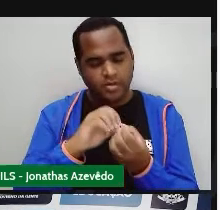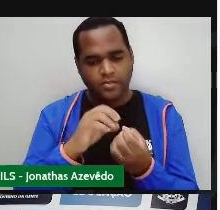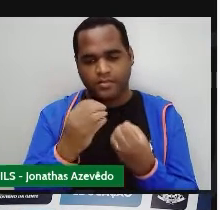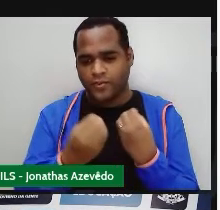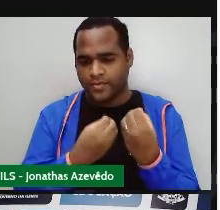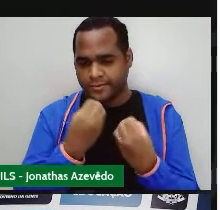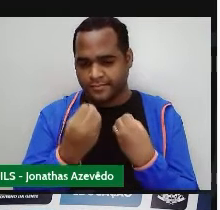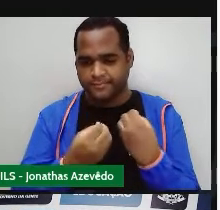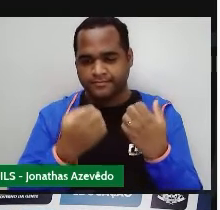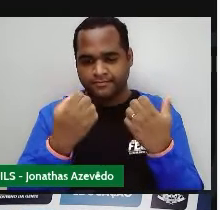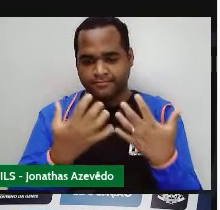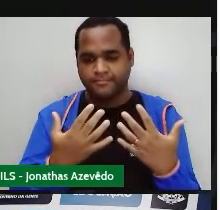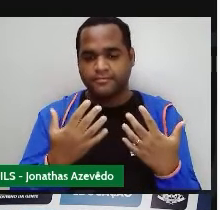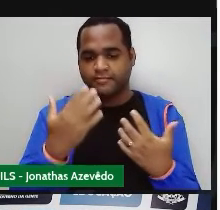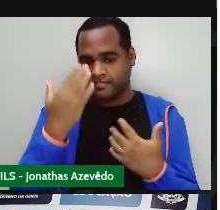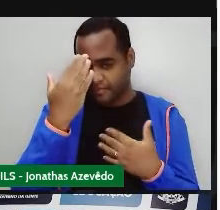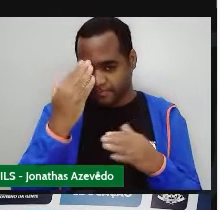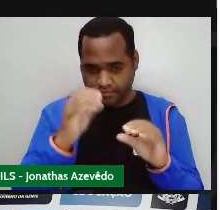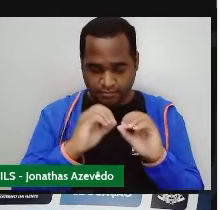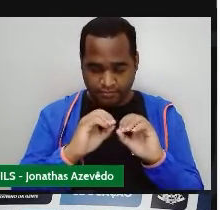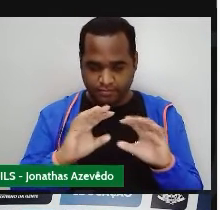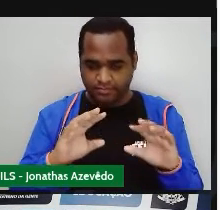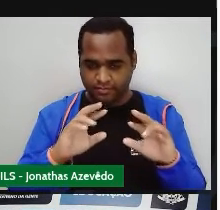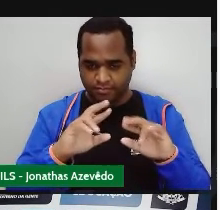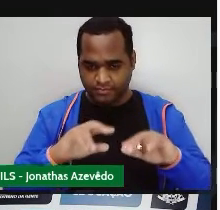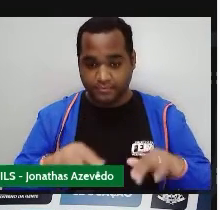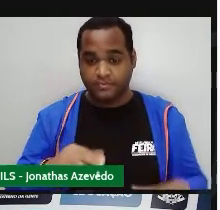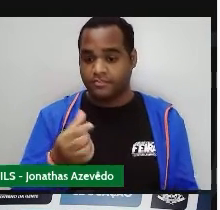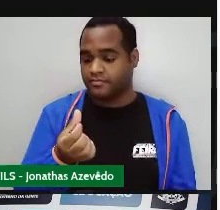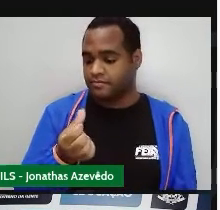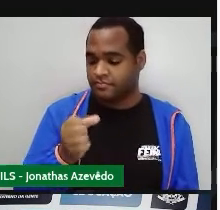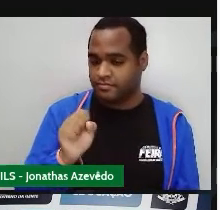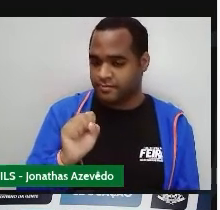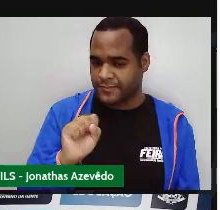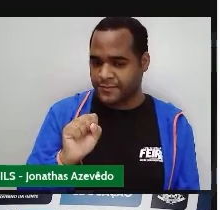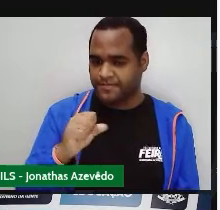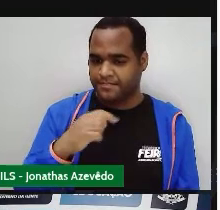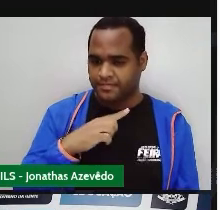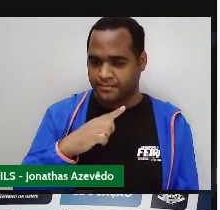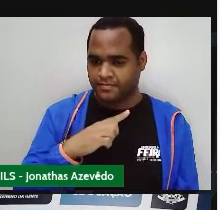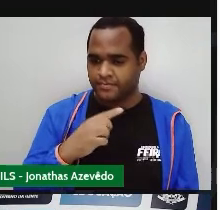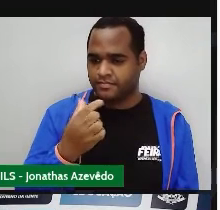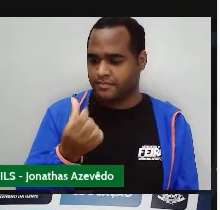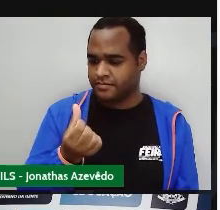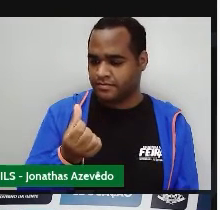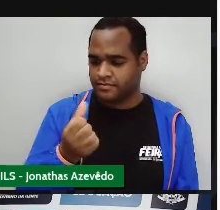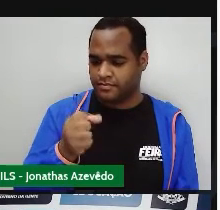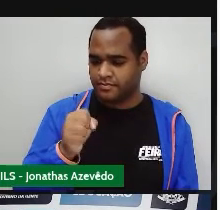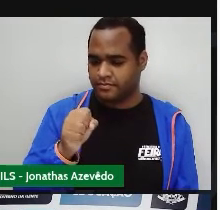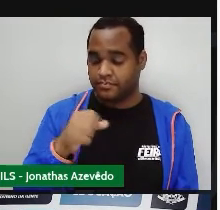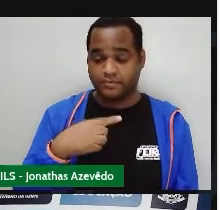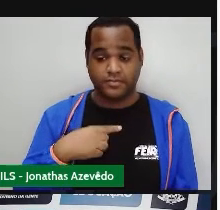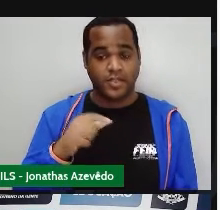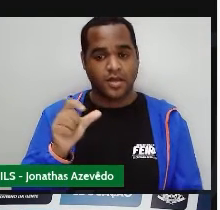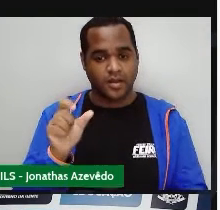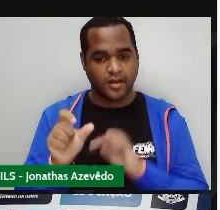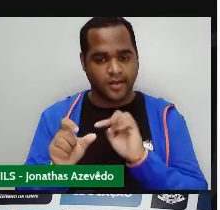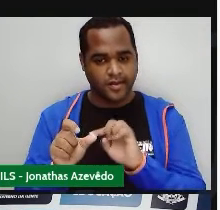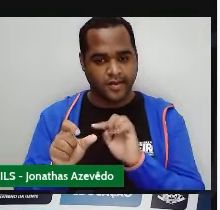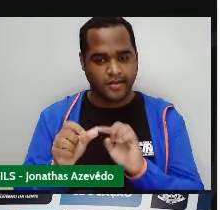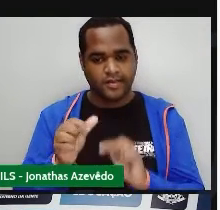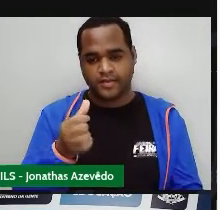tem que fazer o quê vamos entender são 68 no total mas desse 68 uma parte